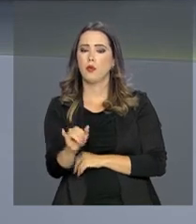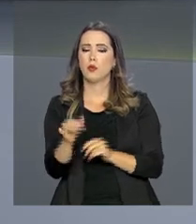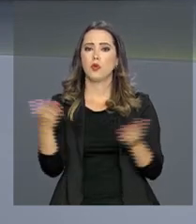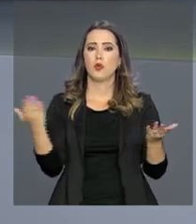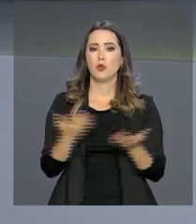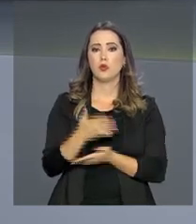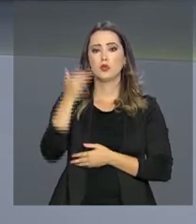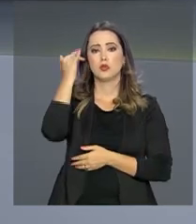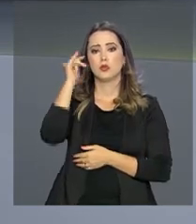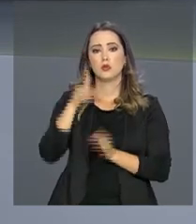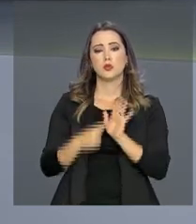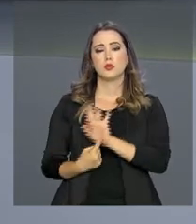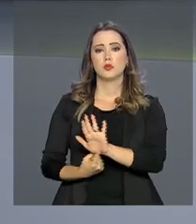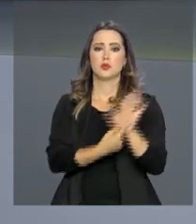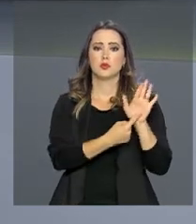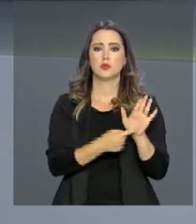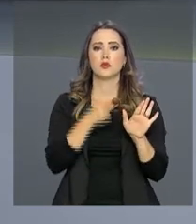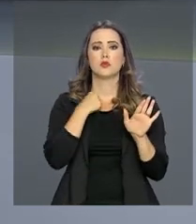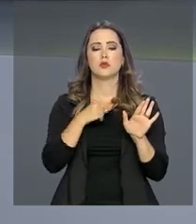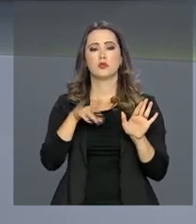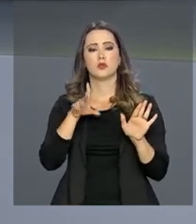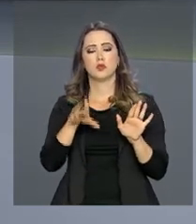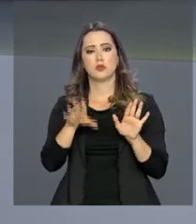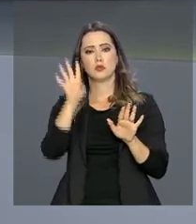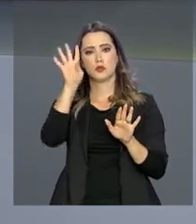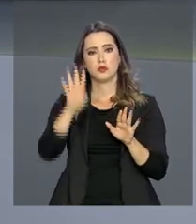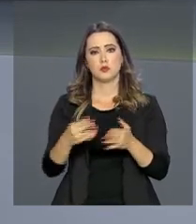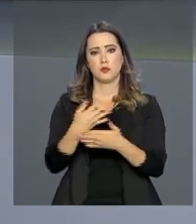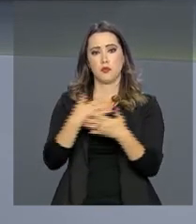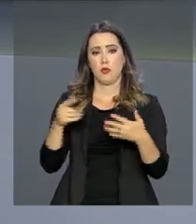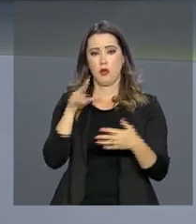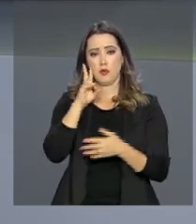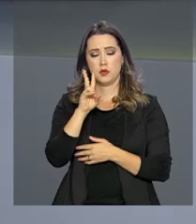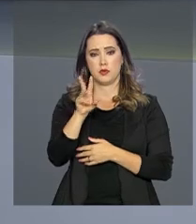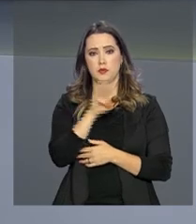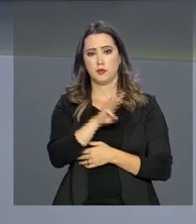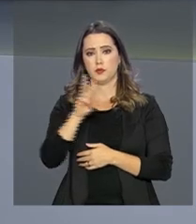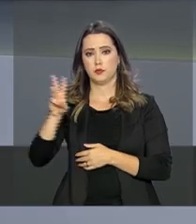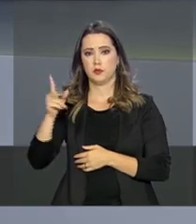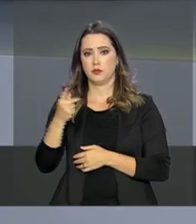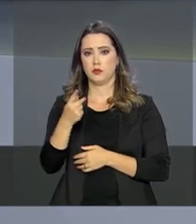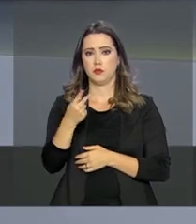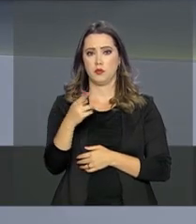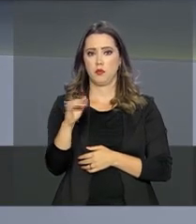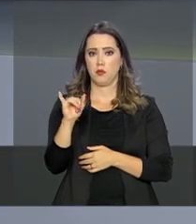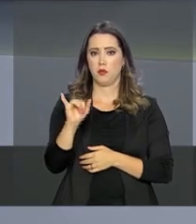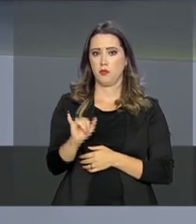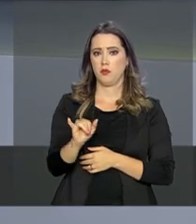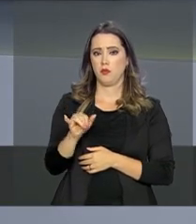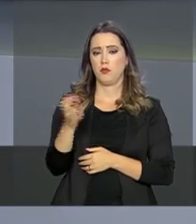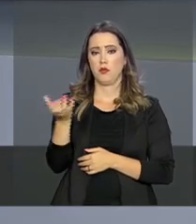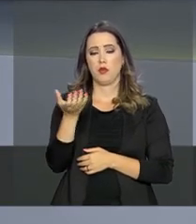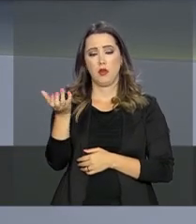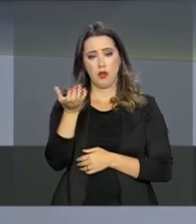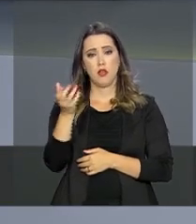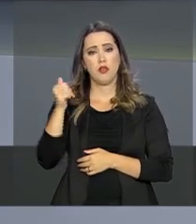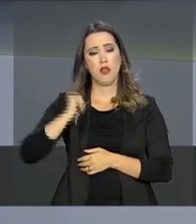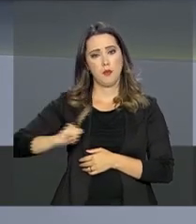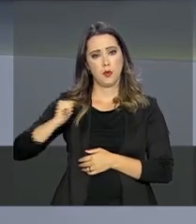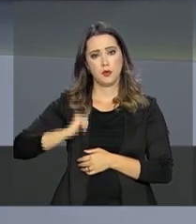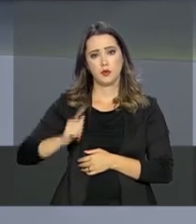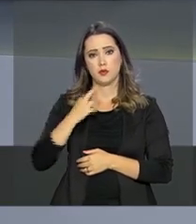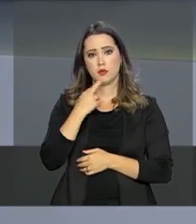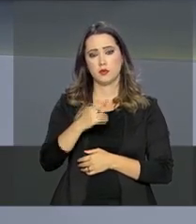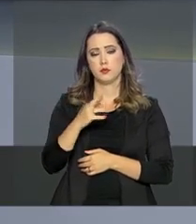para manifestar interesse na lista de espera. Para isso, devem confirmar na página do ProUni o interesse na bolsa. O resultado sai